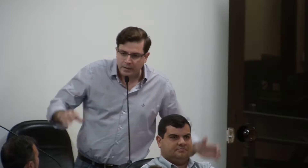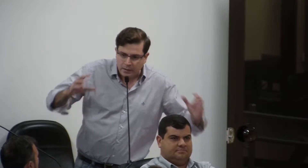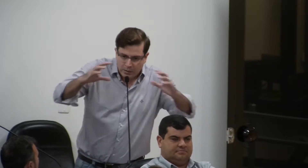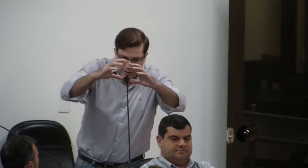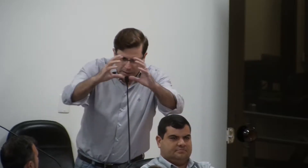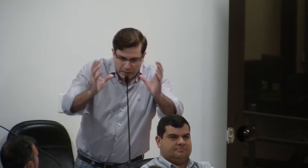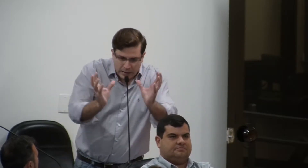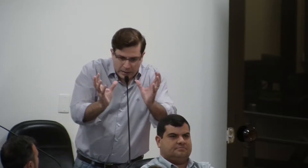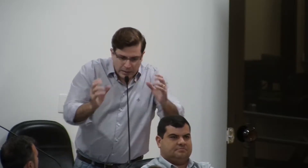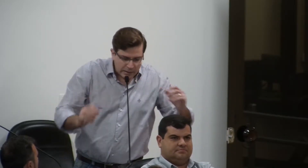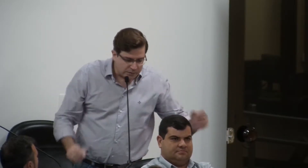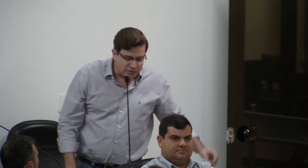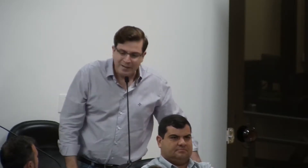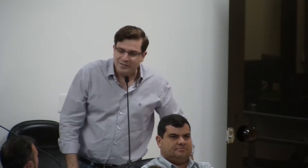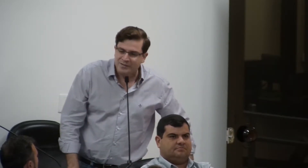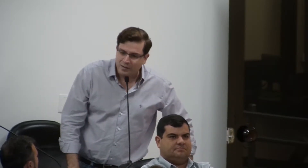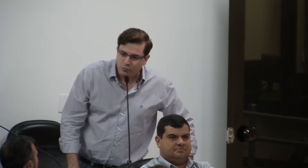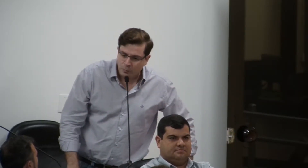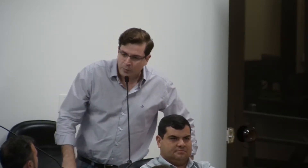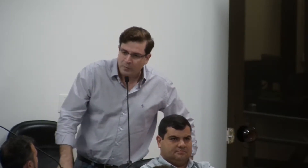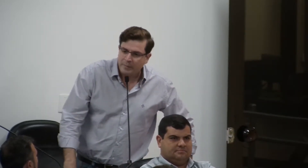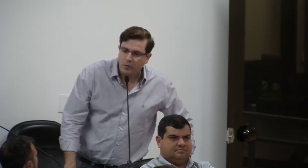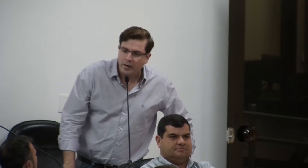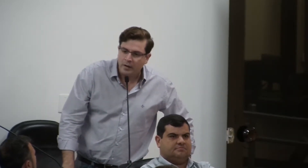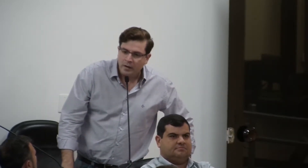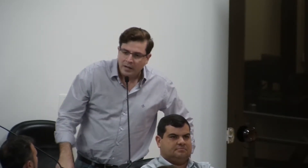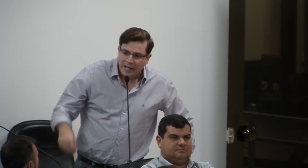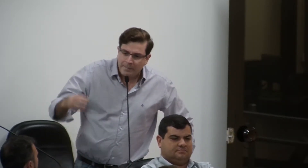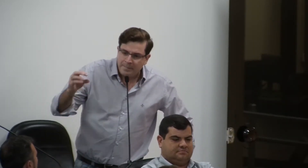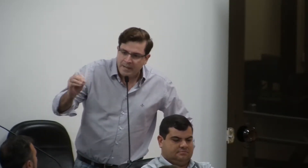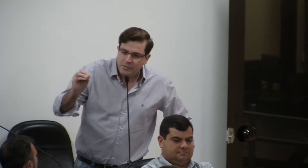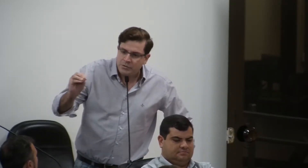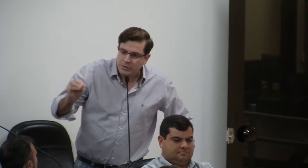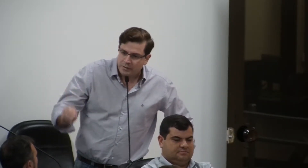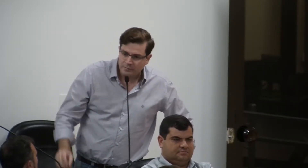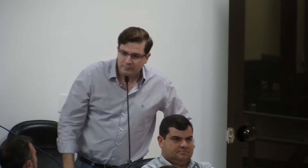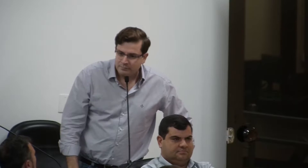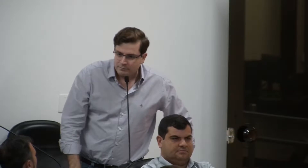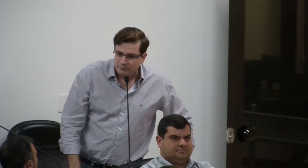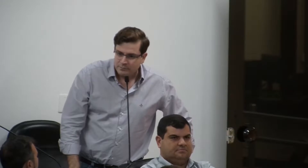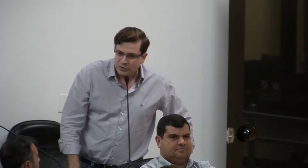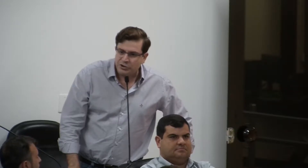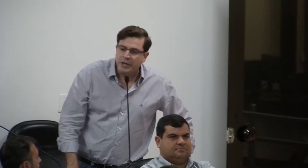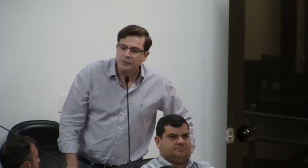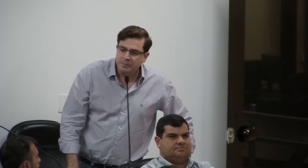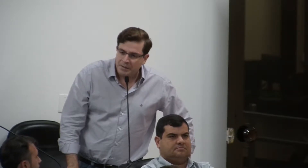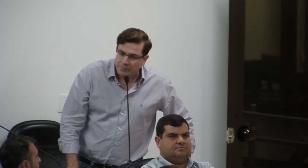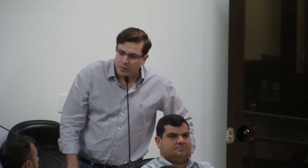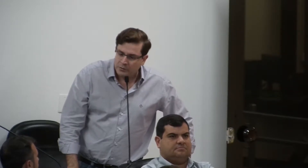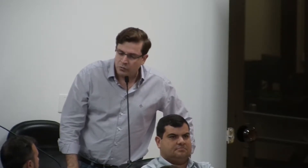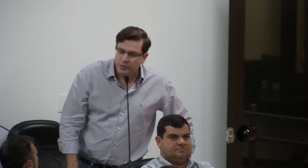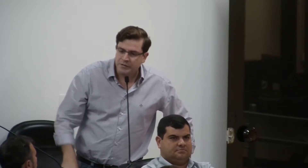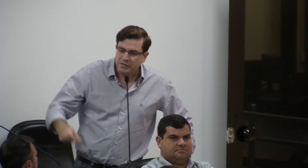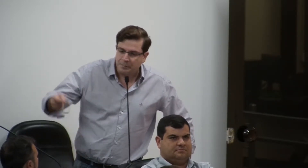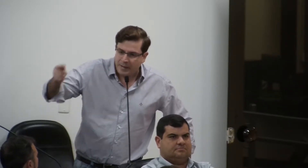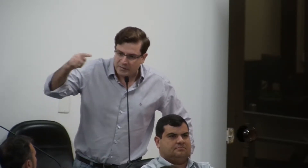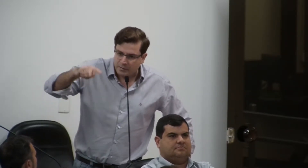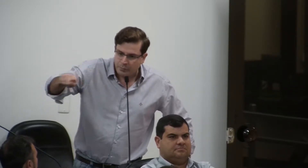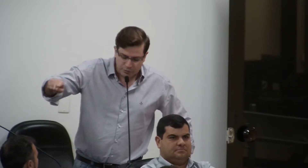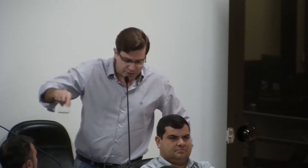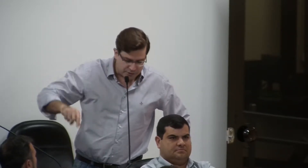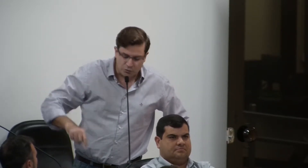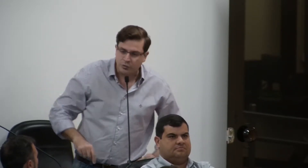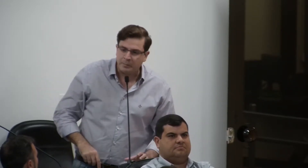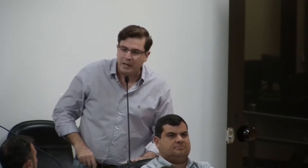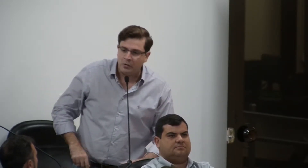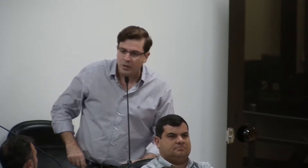problema aí, a dimensão do problema. Agora, a mente, cheio de manipulador que se passa